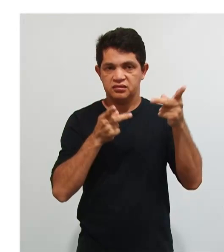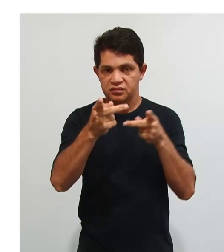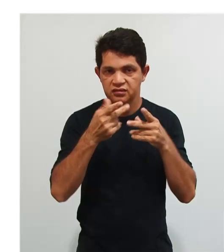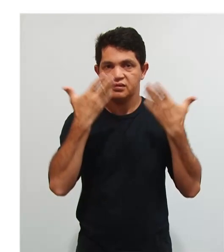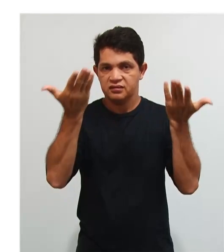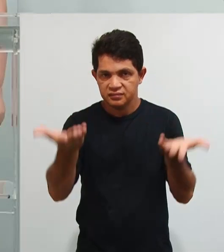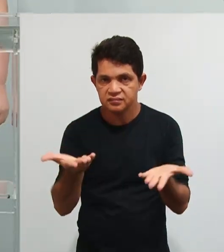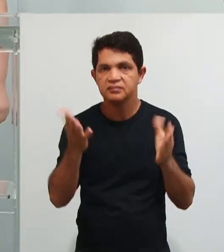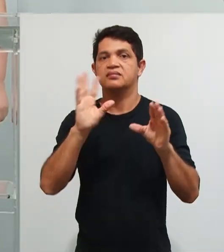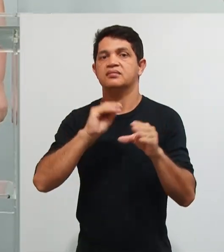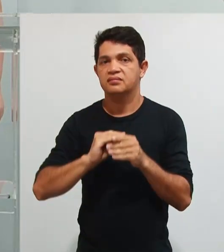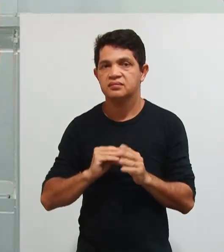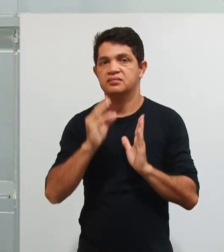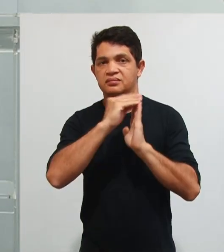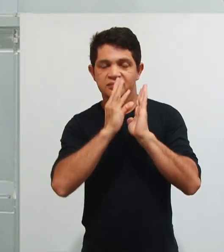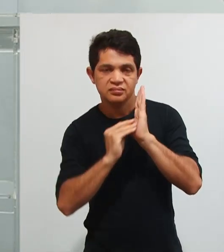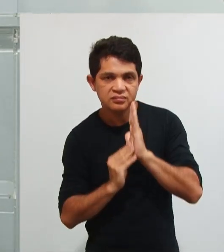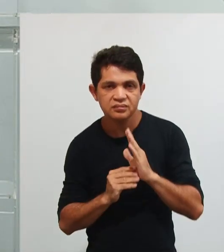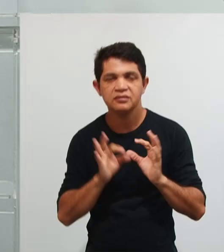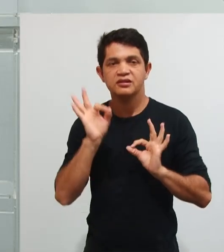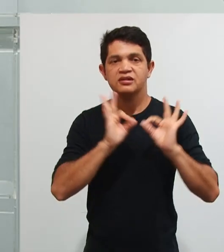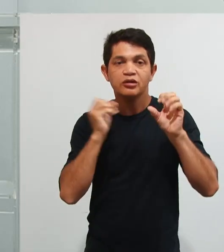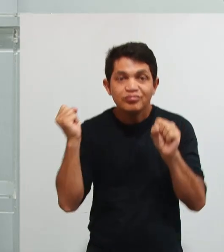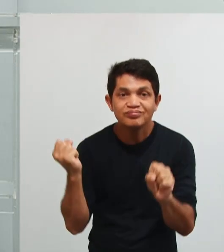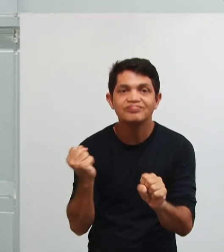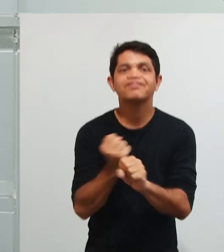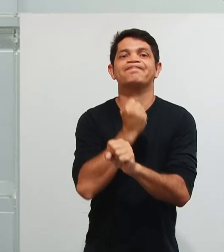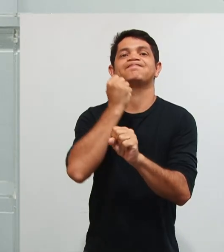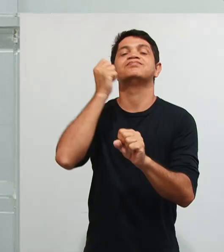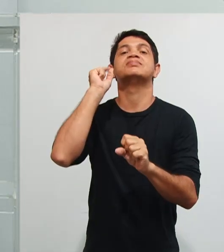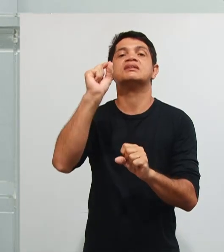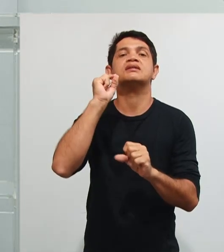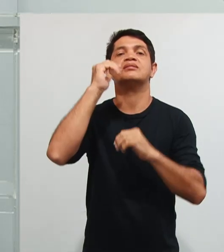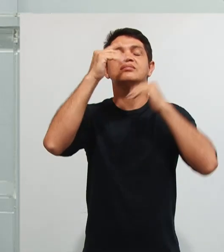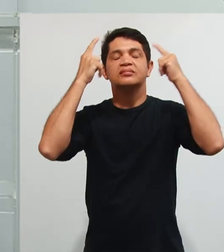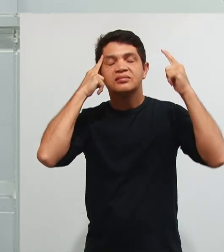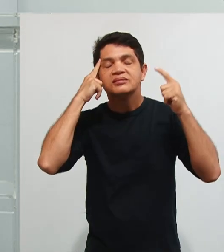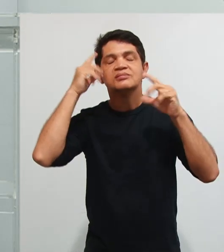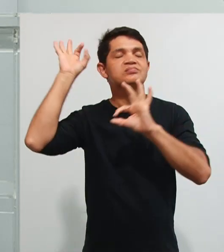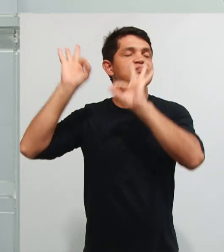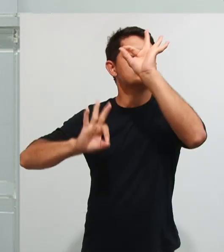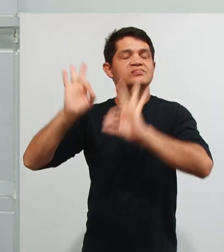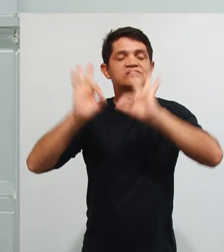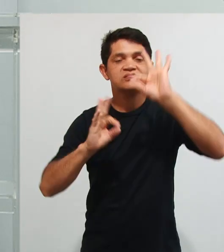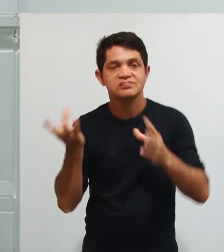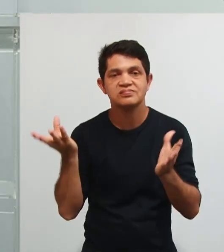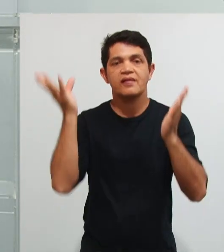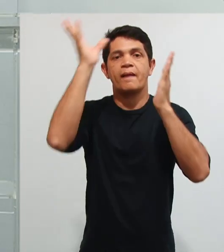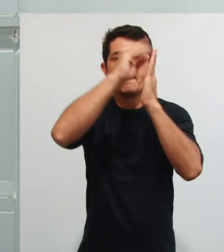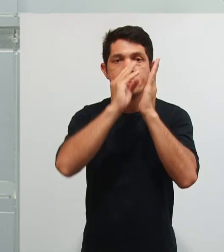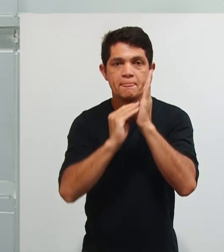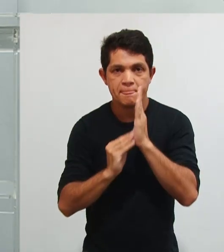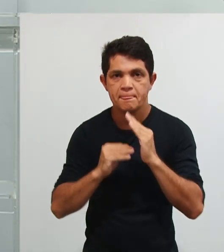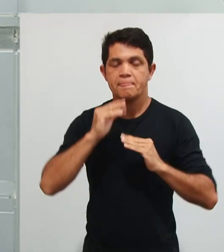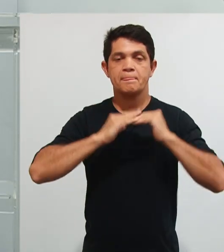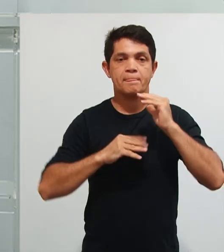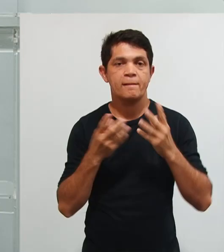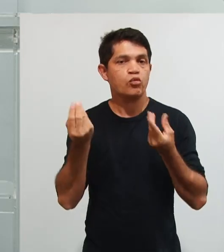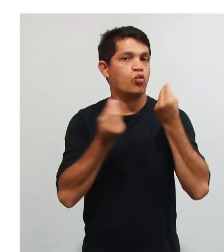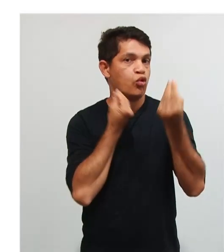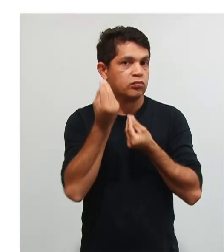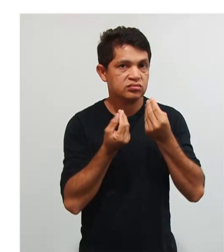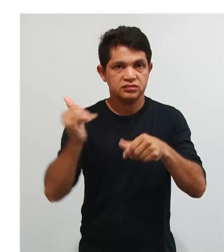senhores, aqui nós vamos construir o pensamento até chegarmos ao que nós conhecemos hoje